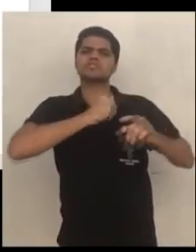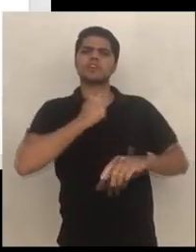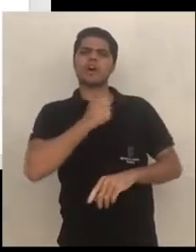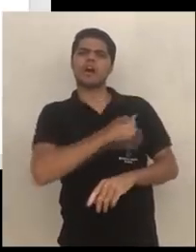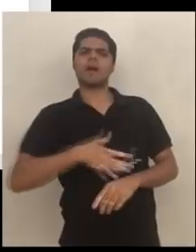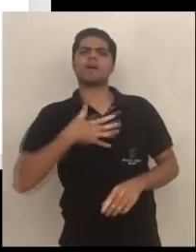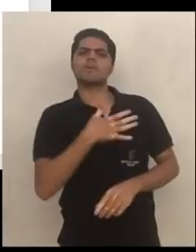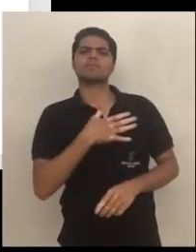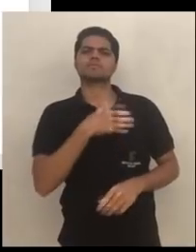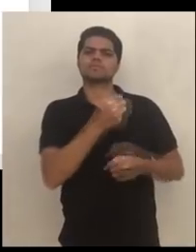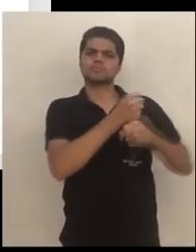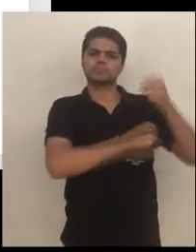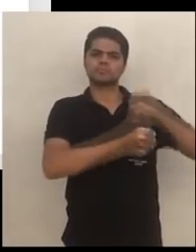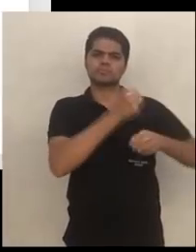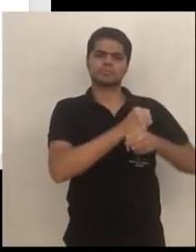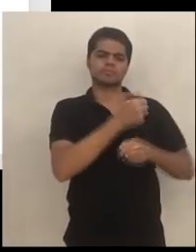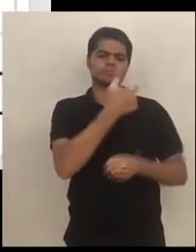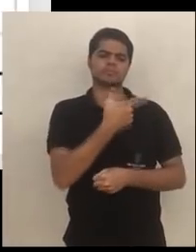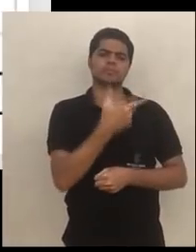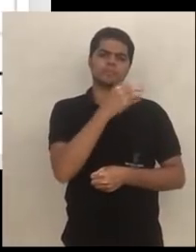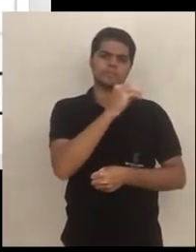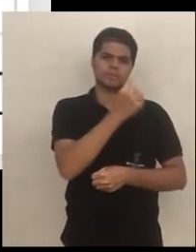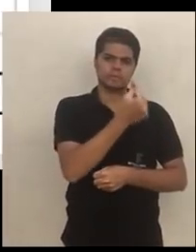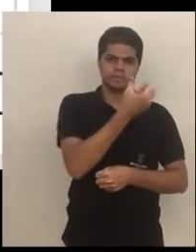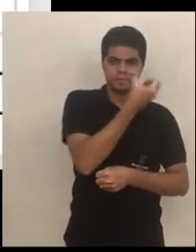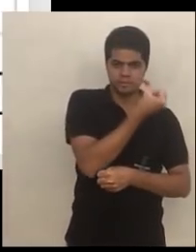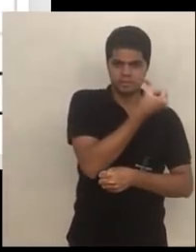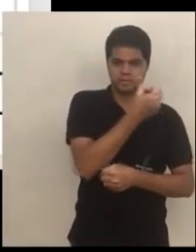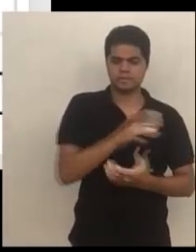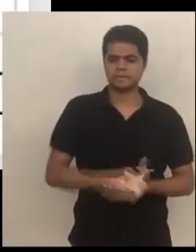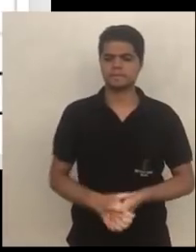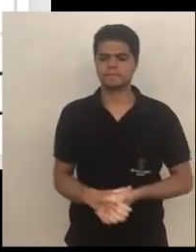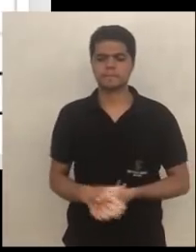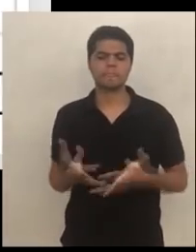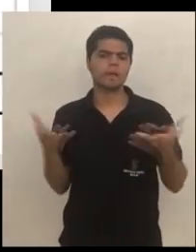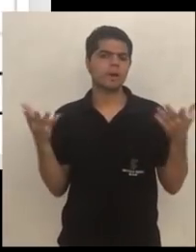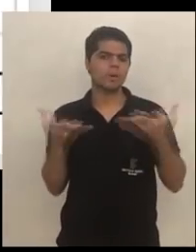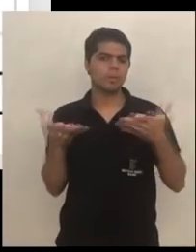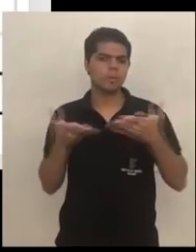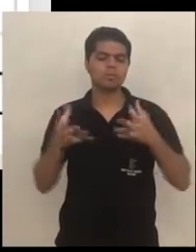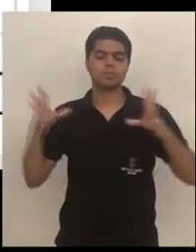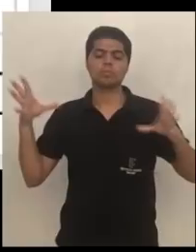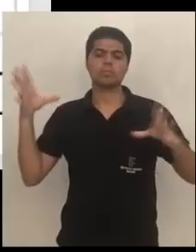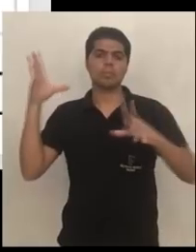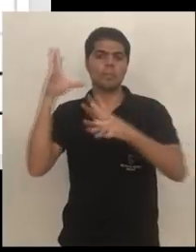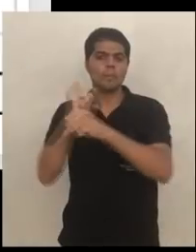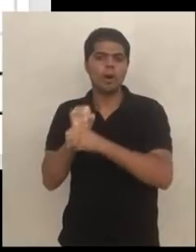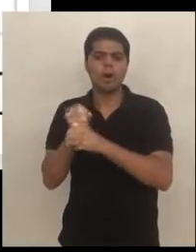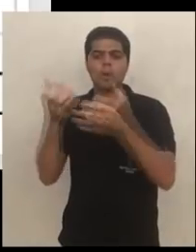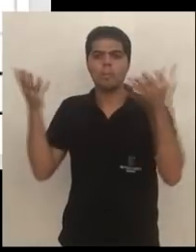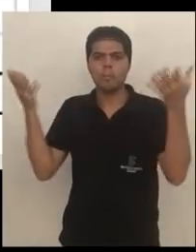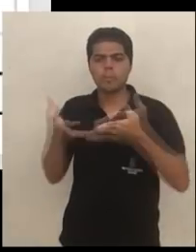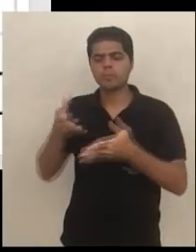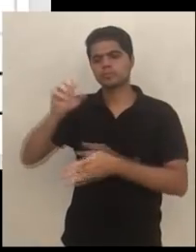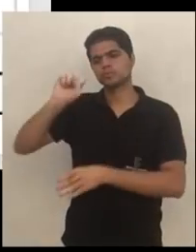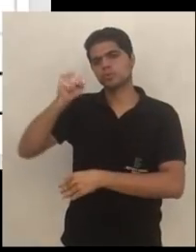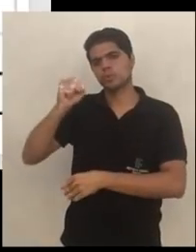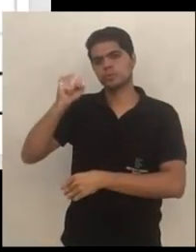E hoje, a gente vai ter aqui a próxima lâmina, a gente tem no total 817